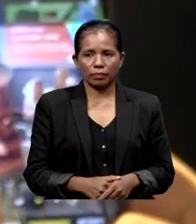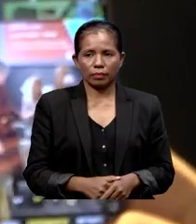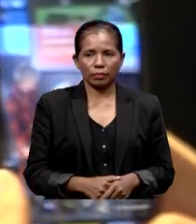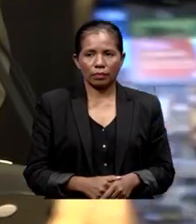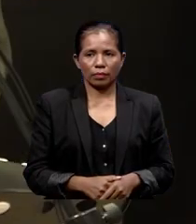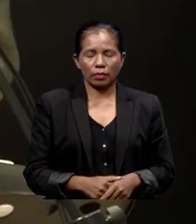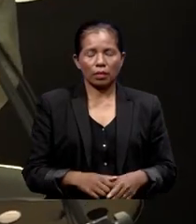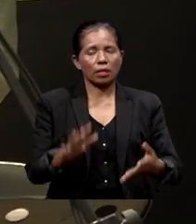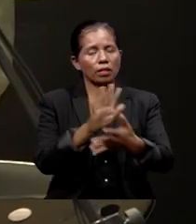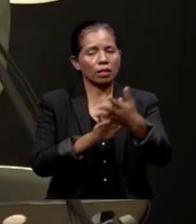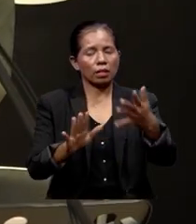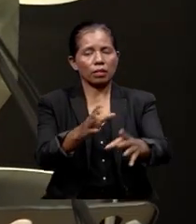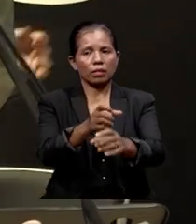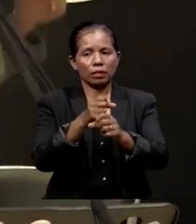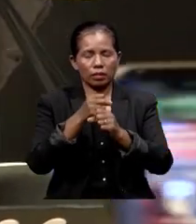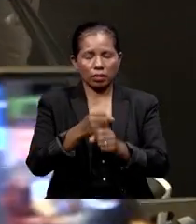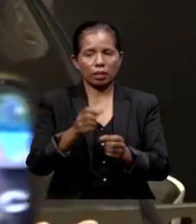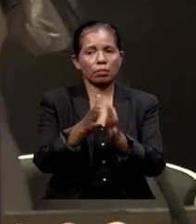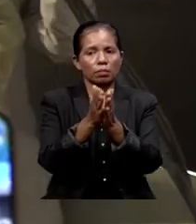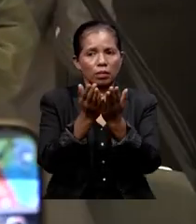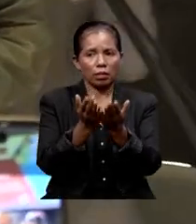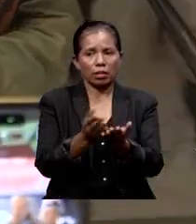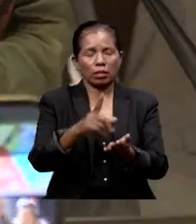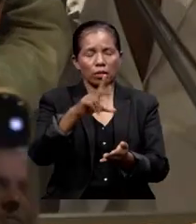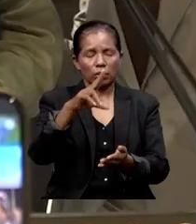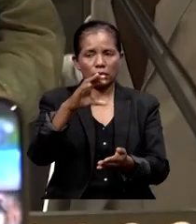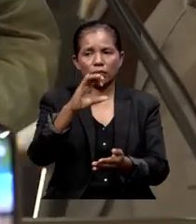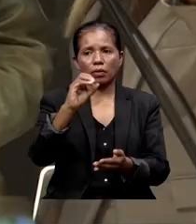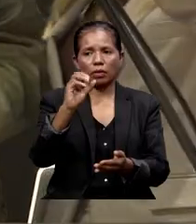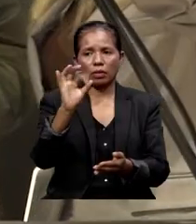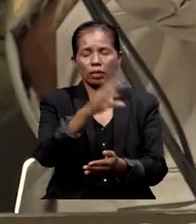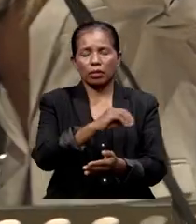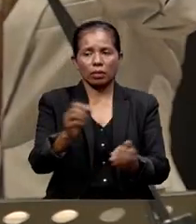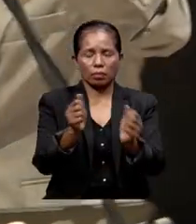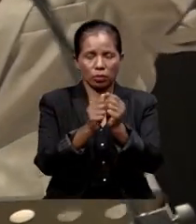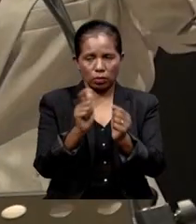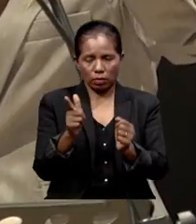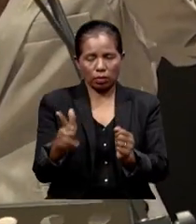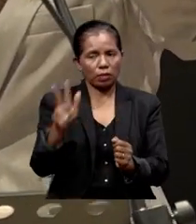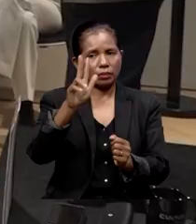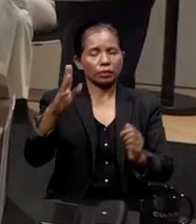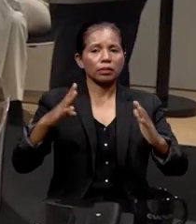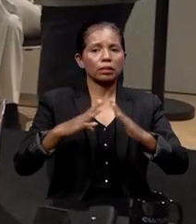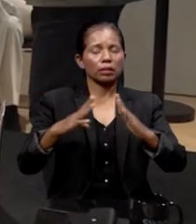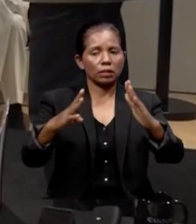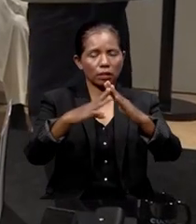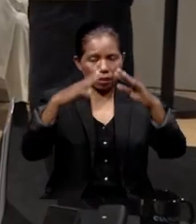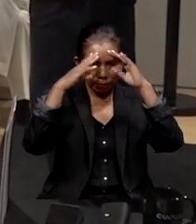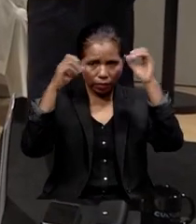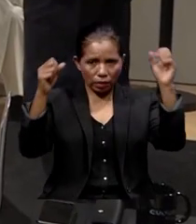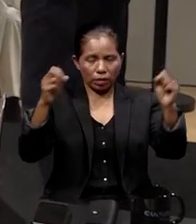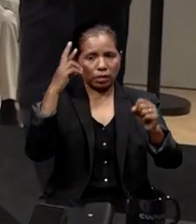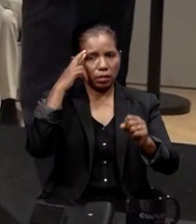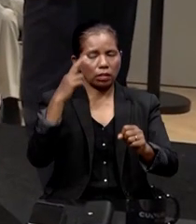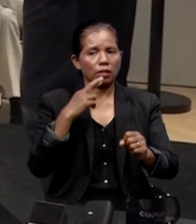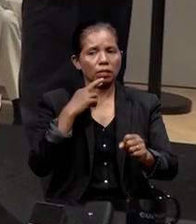E a cerimônia de o prêmio Literacia Guerra Junqueiro, Lusofonia Edição Urião Rua Ronulo Recintolo e a cidade de Porto, Presidente da República José